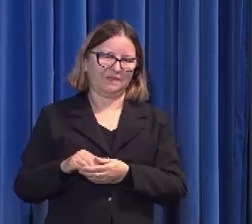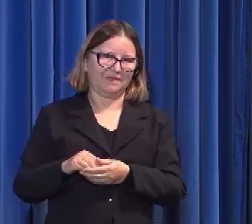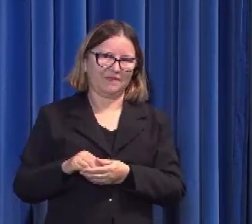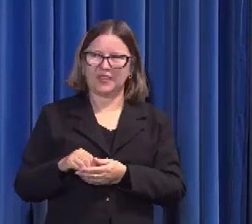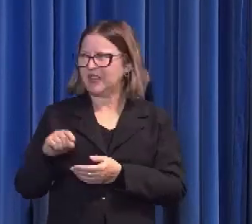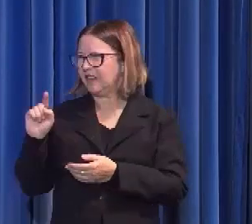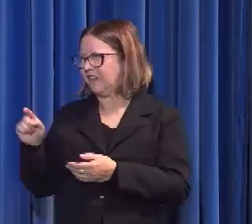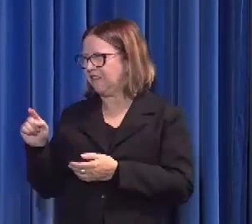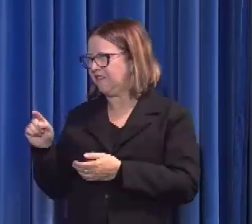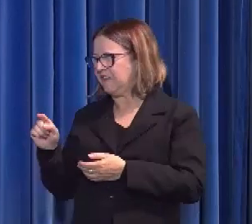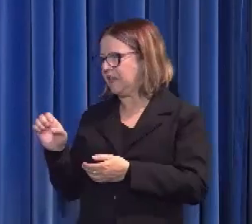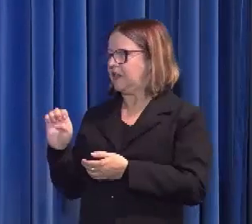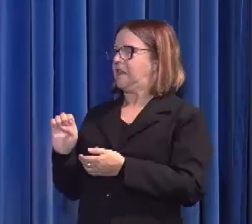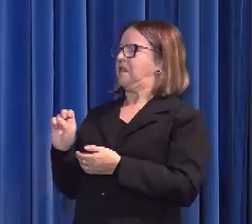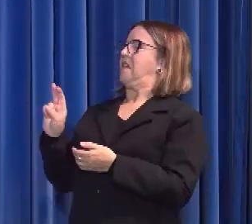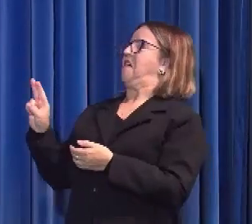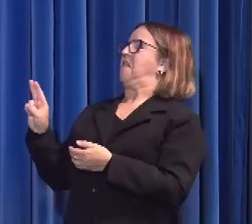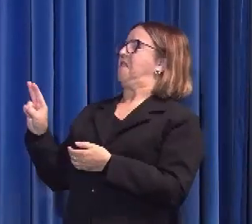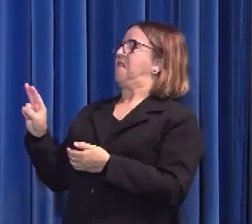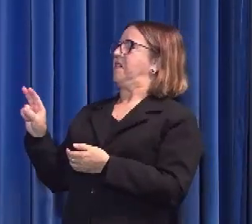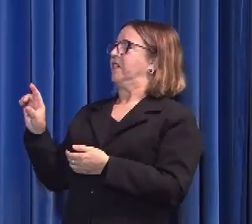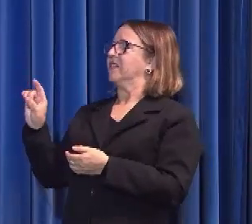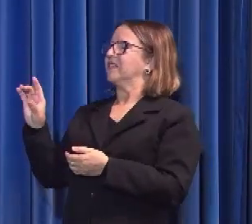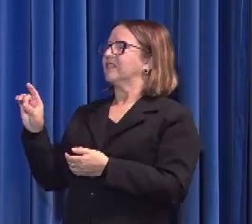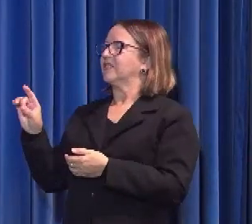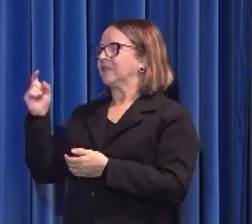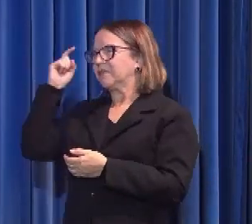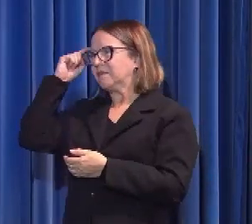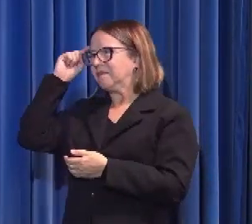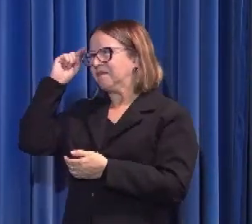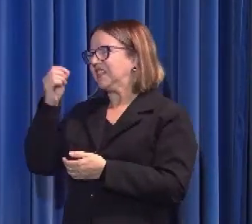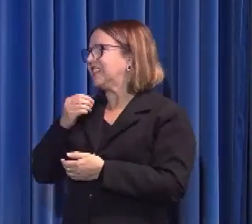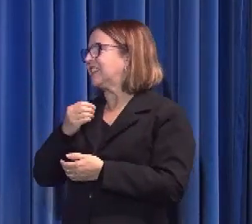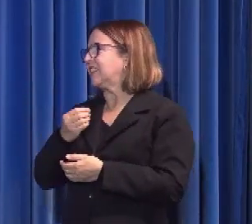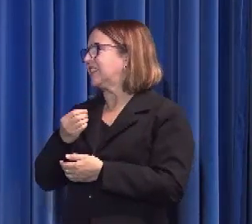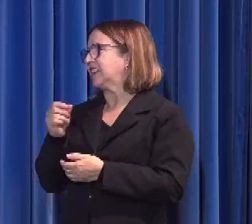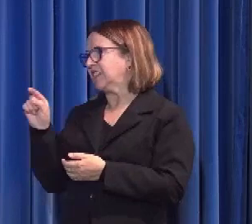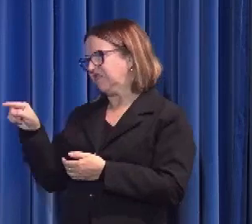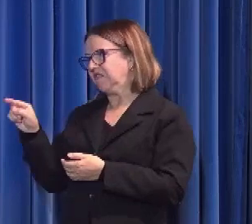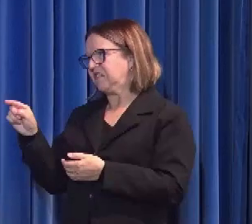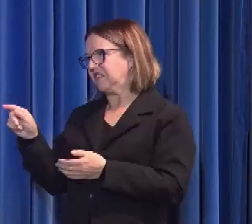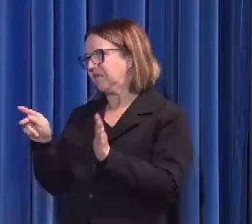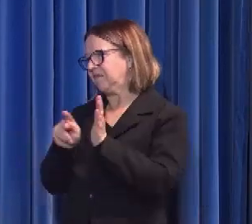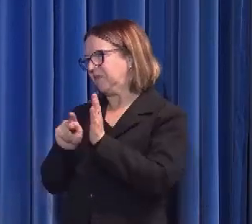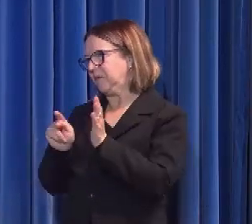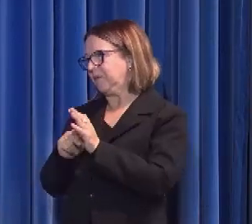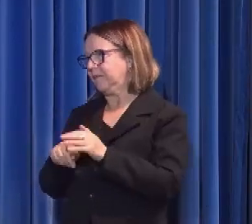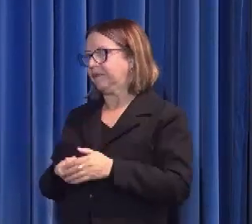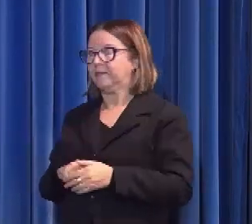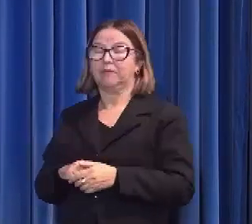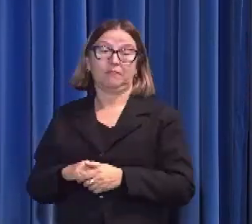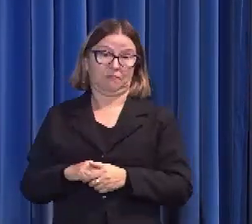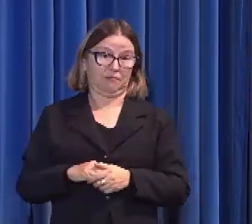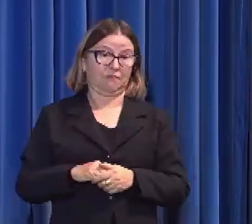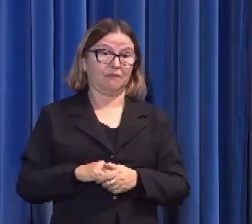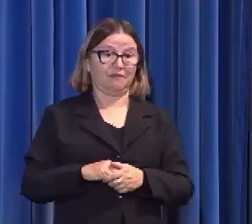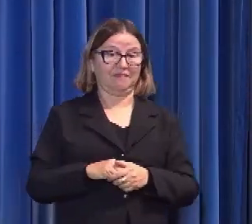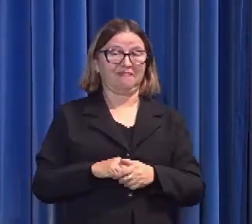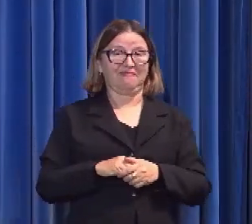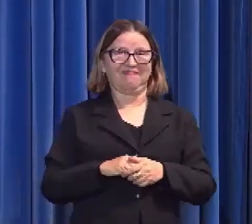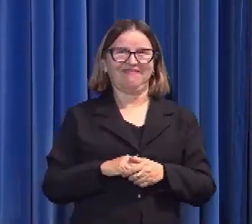se você é tão egoísta que só vive para você bom e aquela bronca valeu a